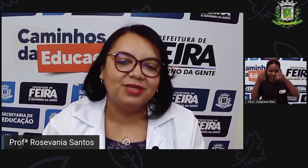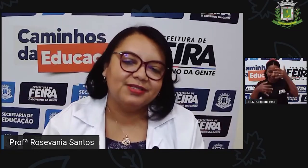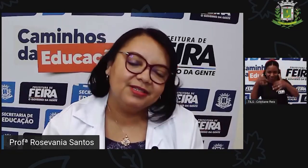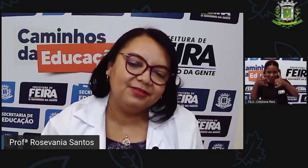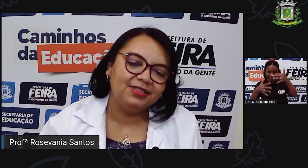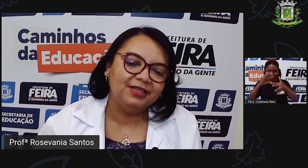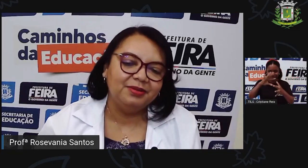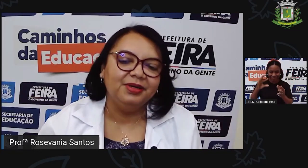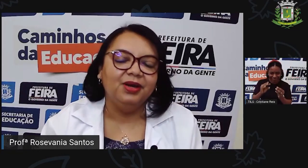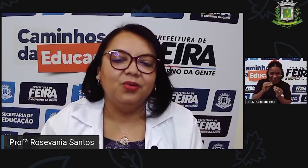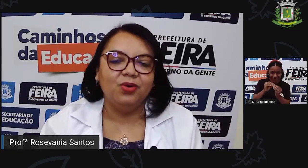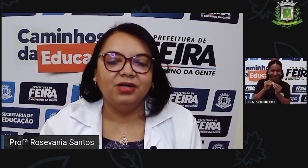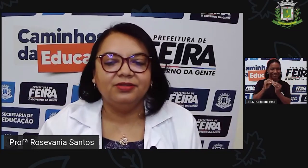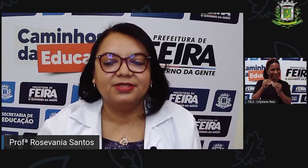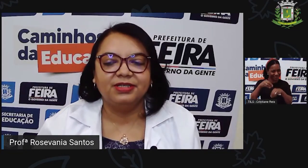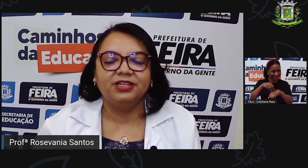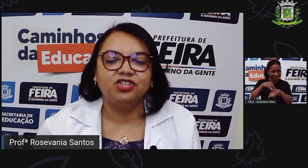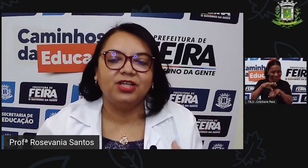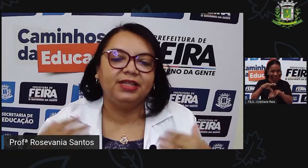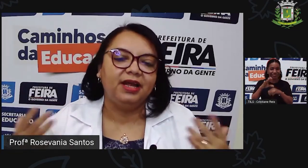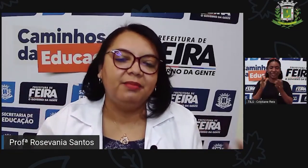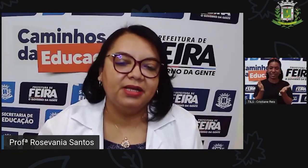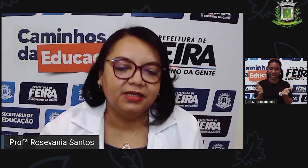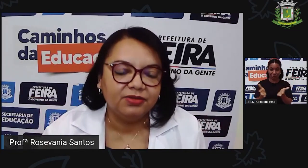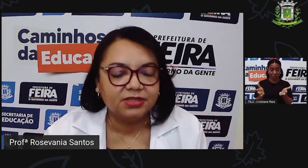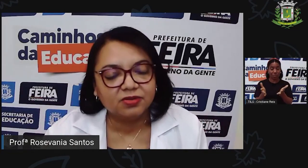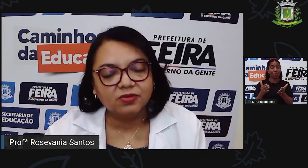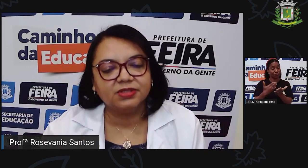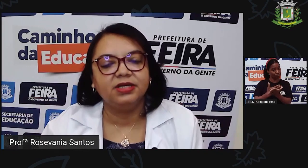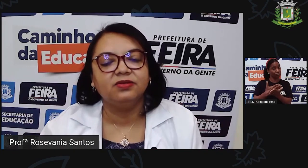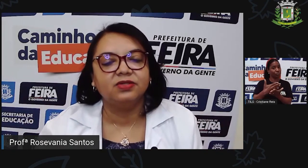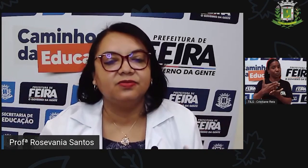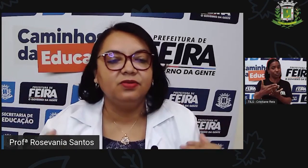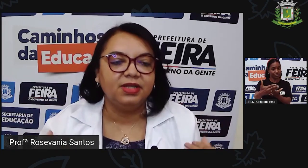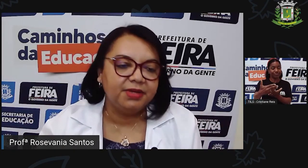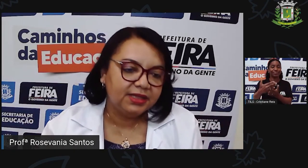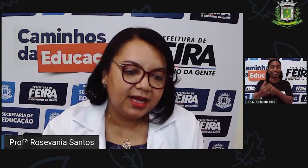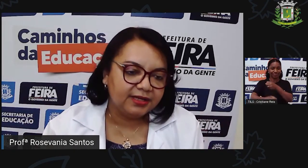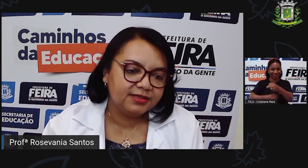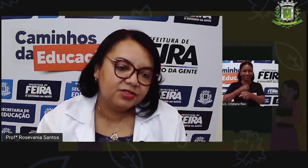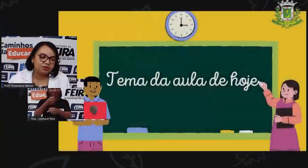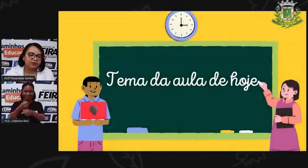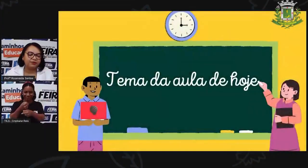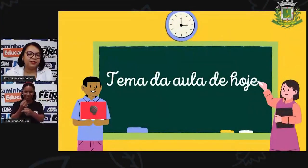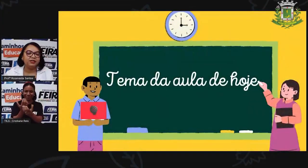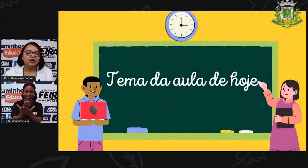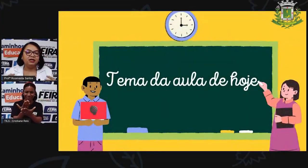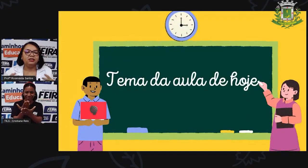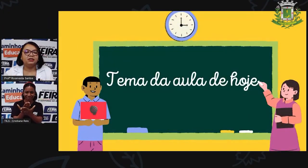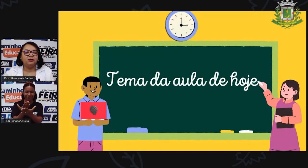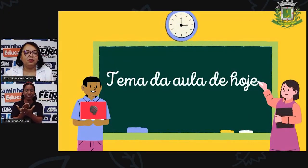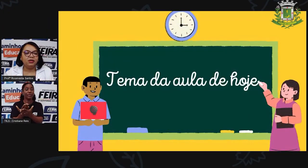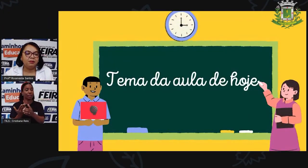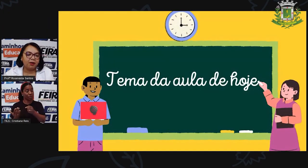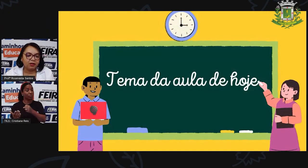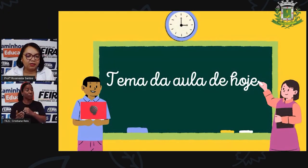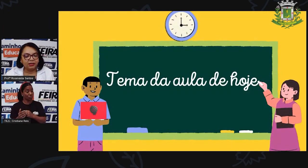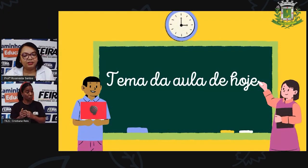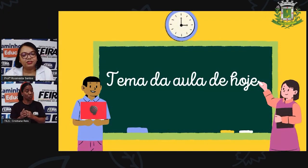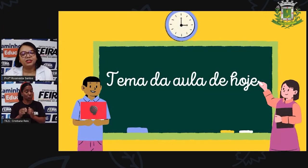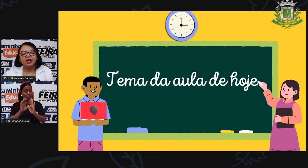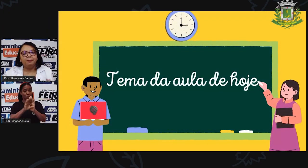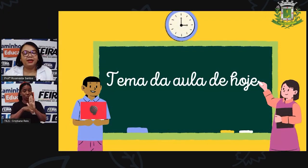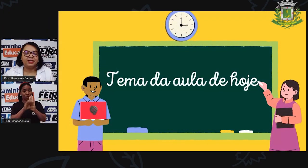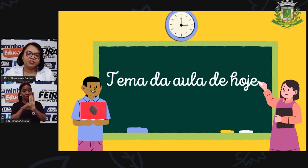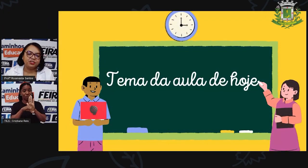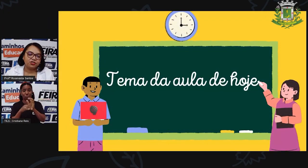está começando, né, o ano, assim, a gente está trabalhando esses conceitos fundamentais da geografia, que são